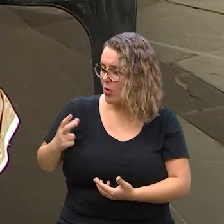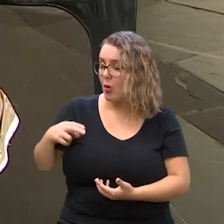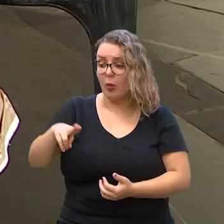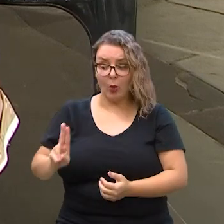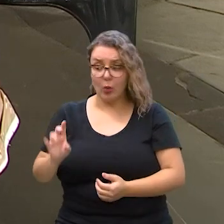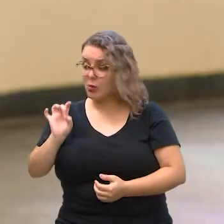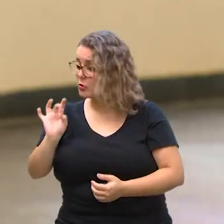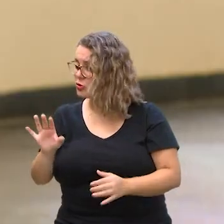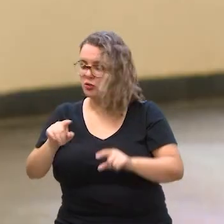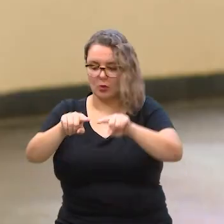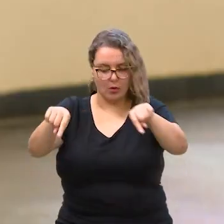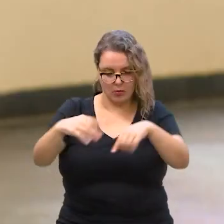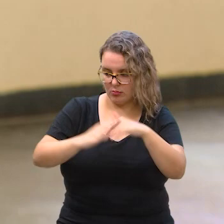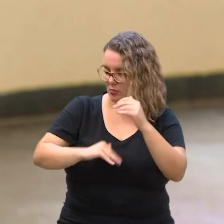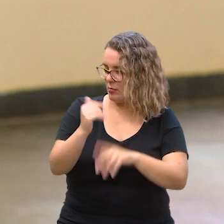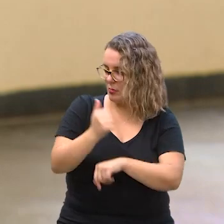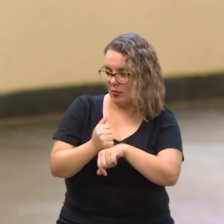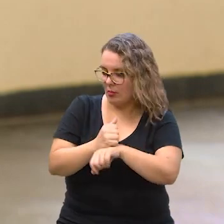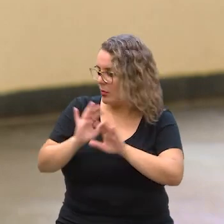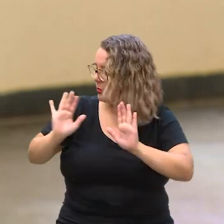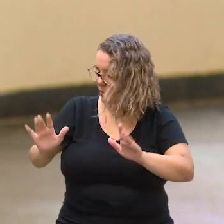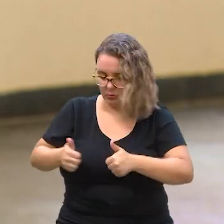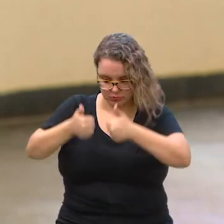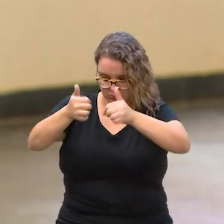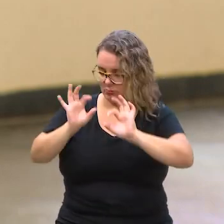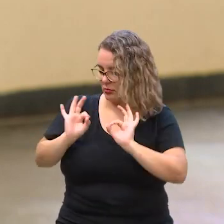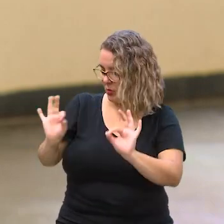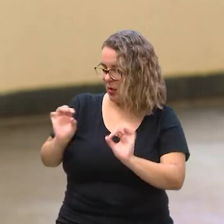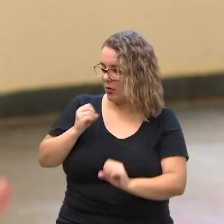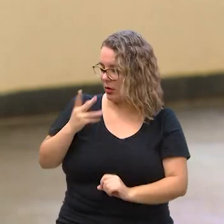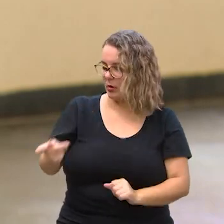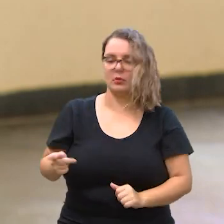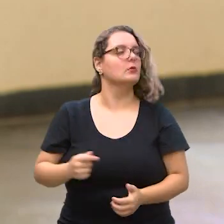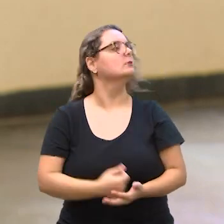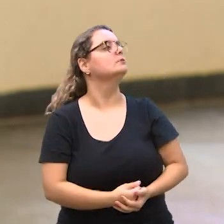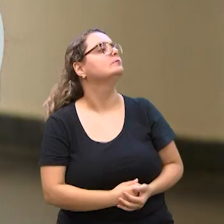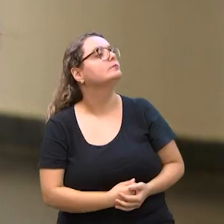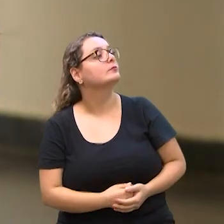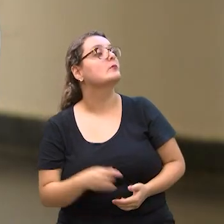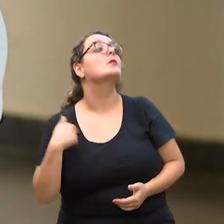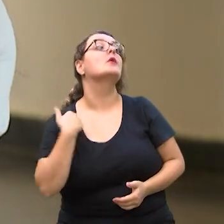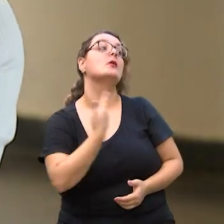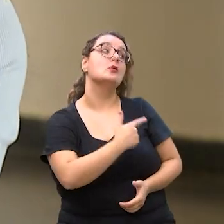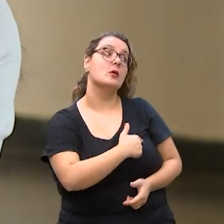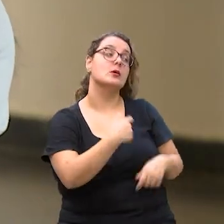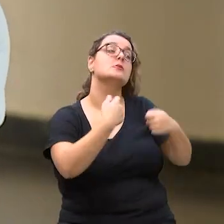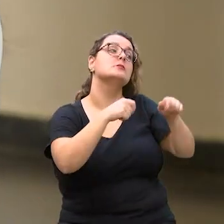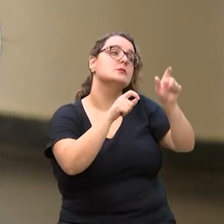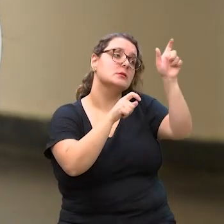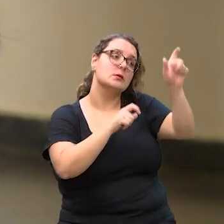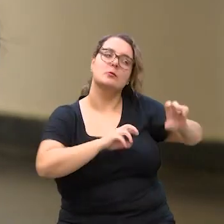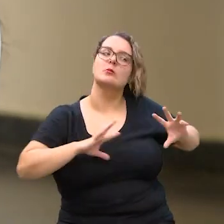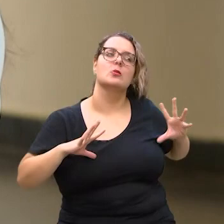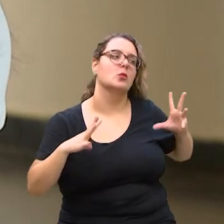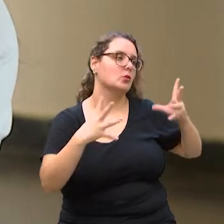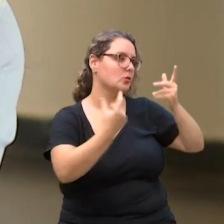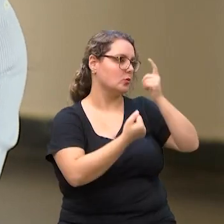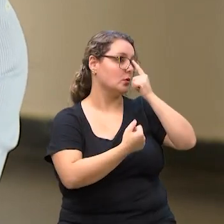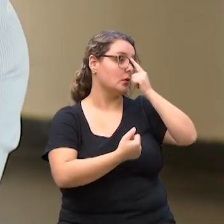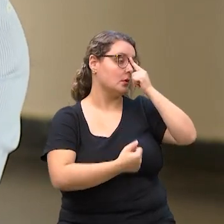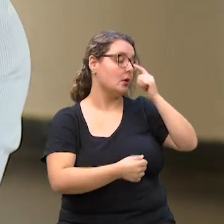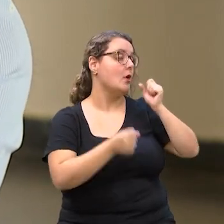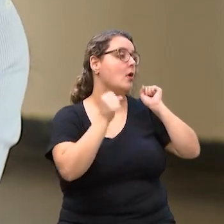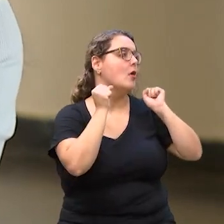lado pessoal ou é só o lado profissional ali, está tudo certo, está vencendo, está ok? A gente tem que olhar para a pessoa como um todo, né?